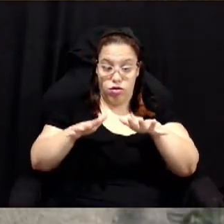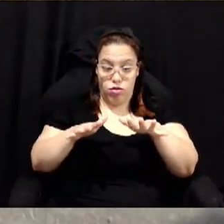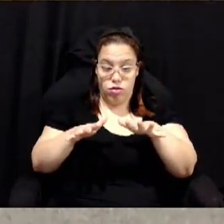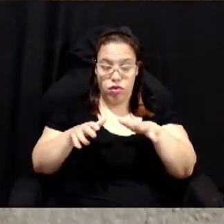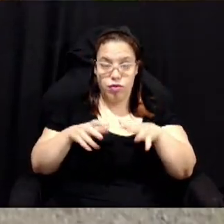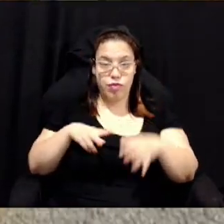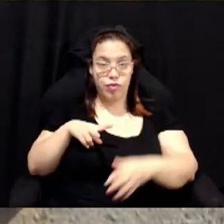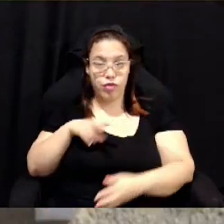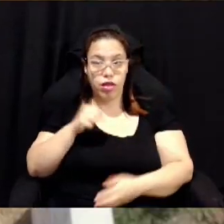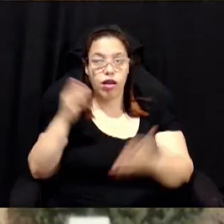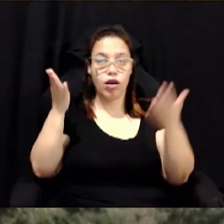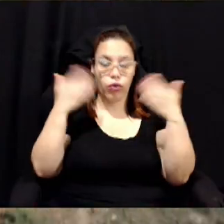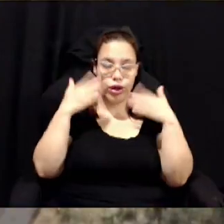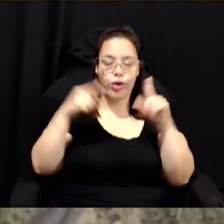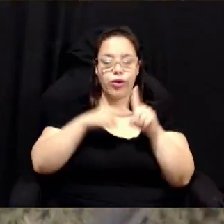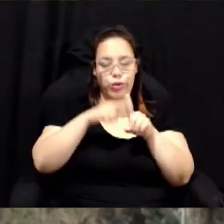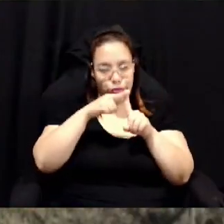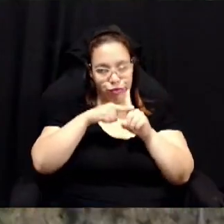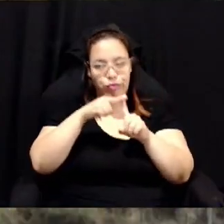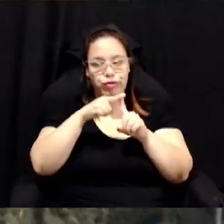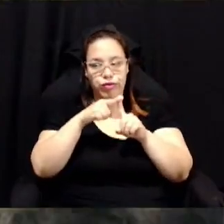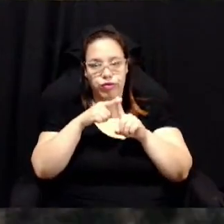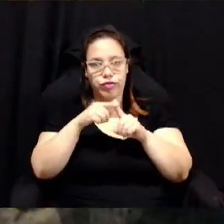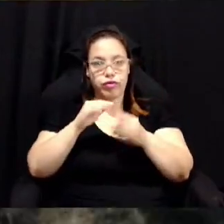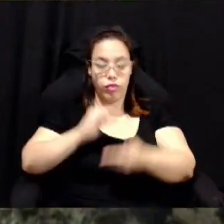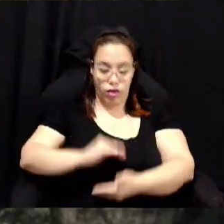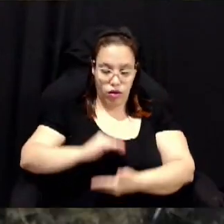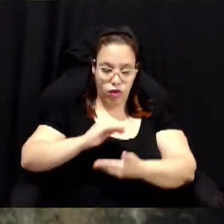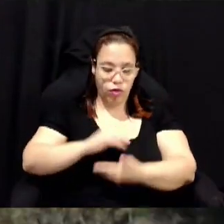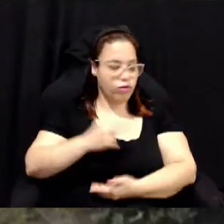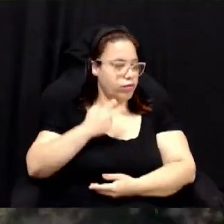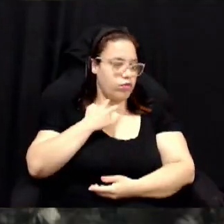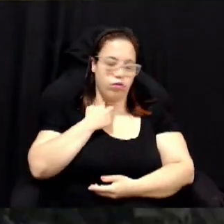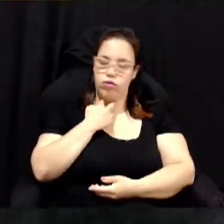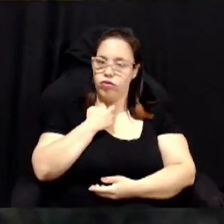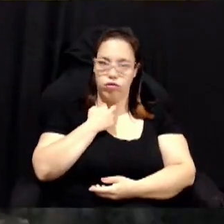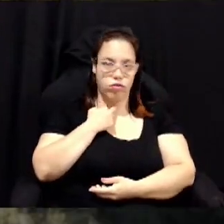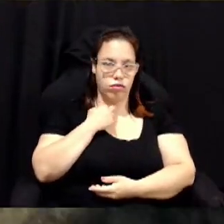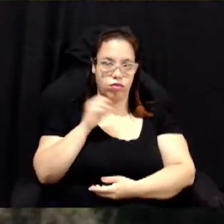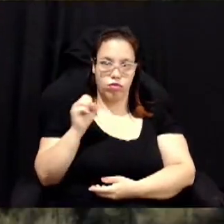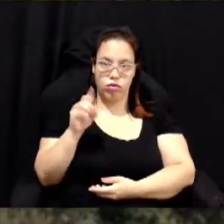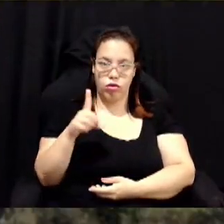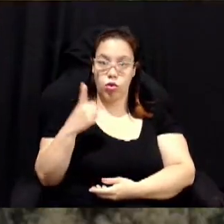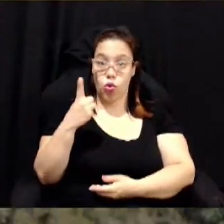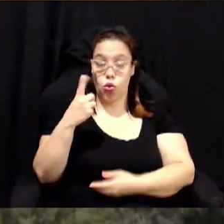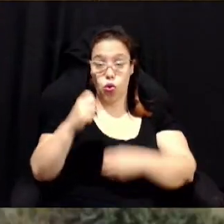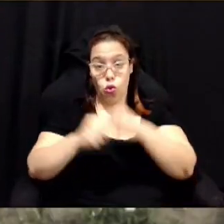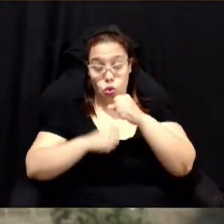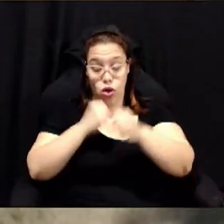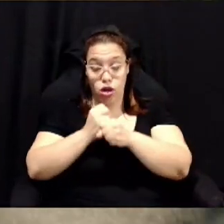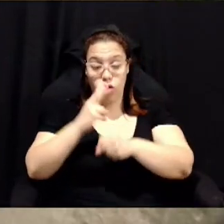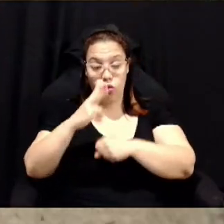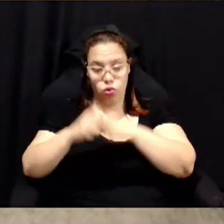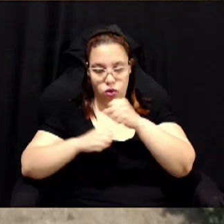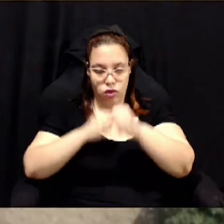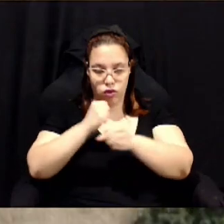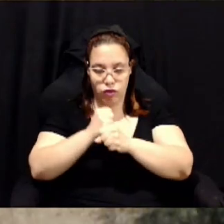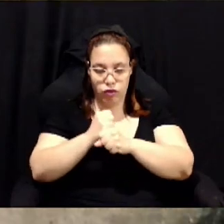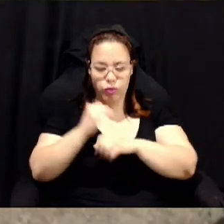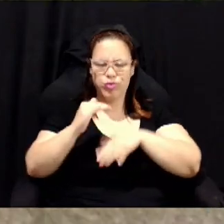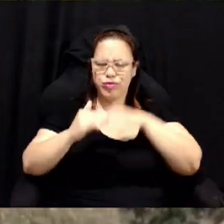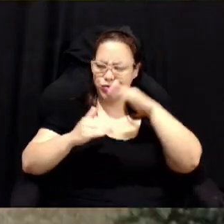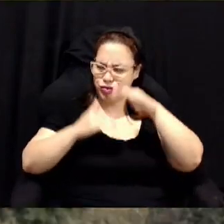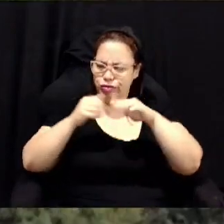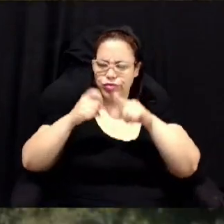calor. Filhotes também não pode, tem só depois de 1 ano e meio, 2, porque eles estão desenvolvendo, os ossos ainda